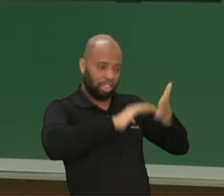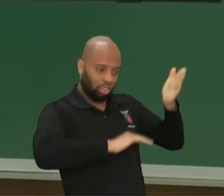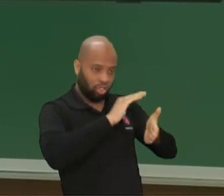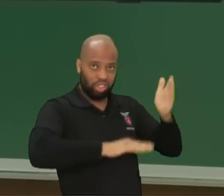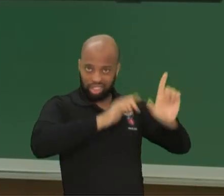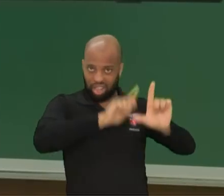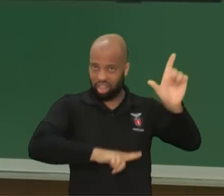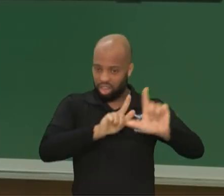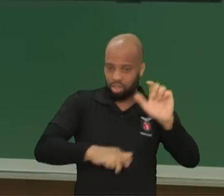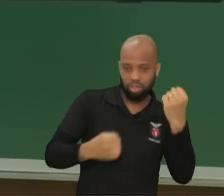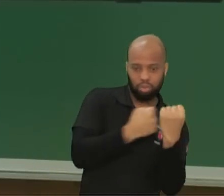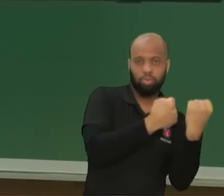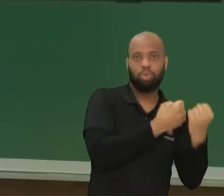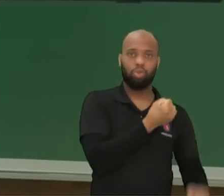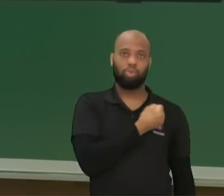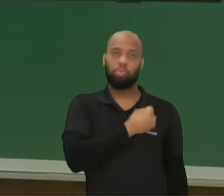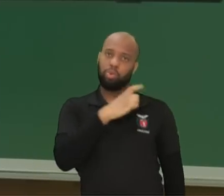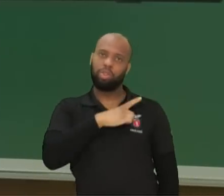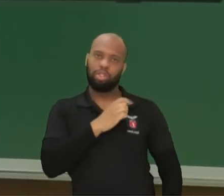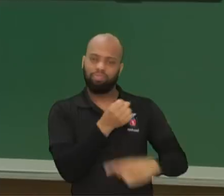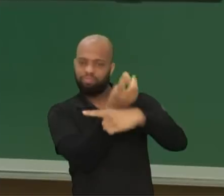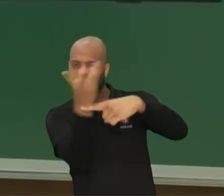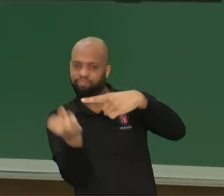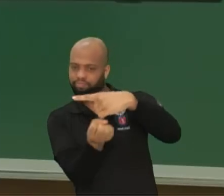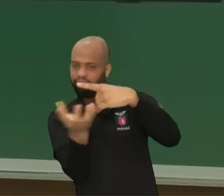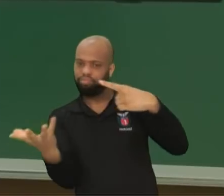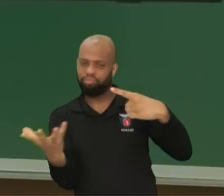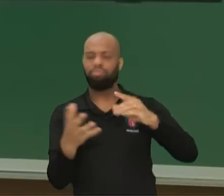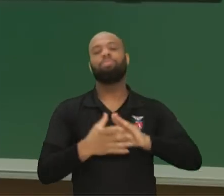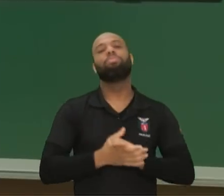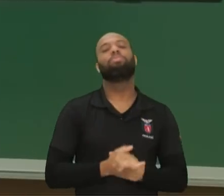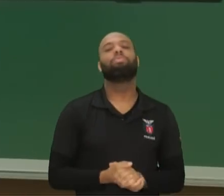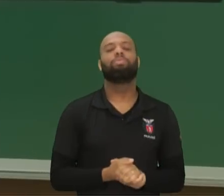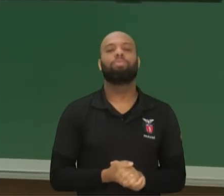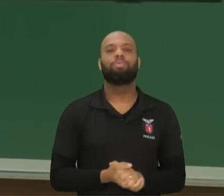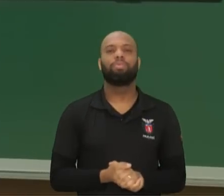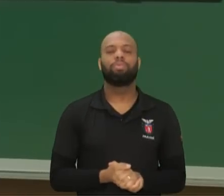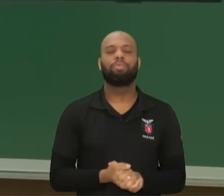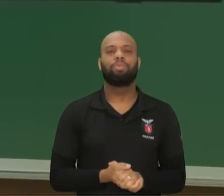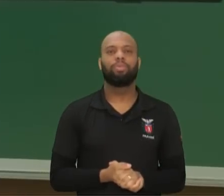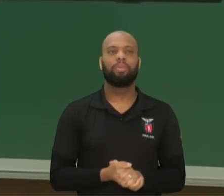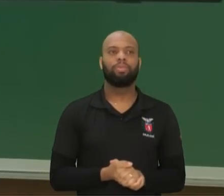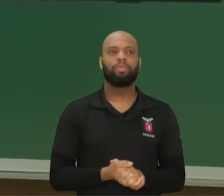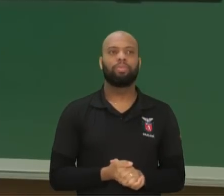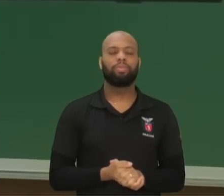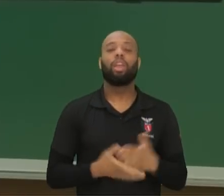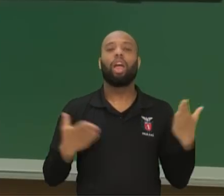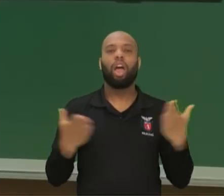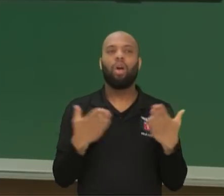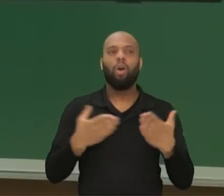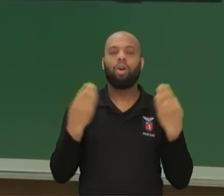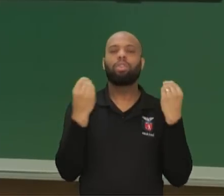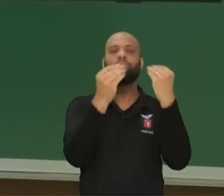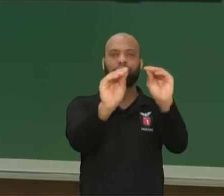esses 3 dados que a professora fez os cálculos no slide anterior, tá bom? Vamos